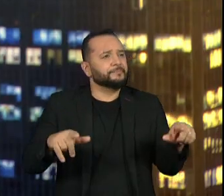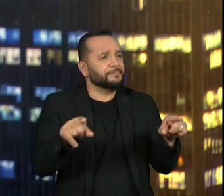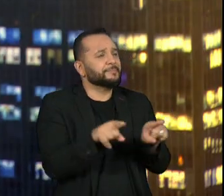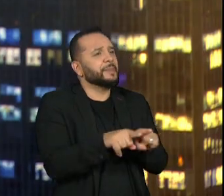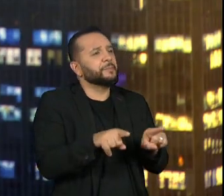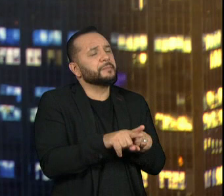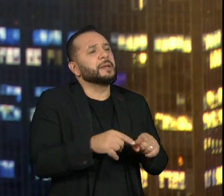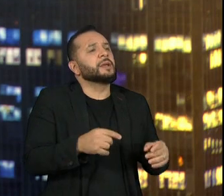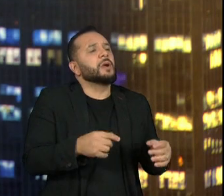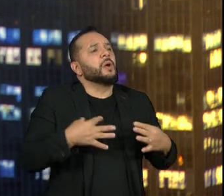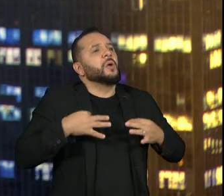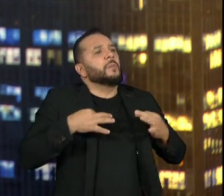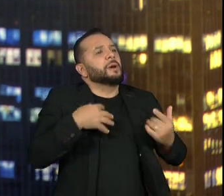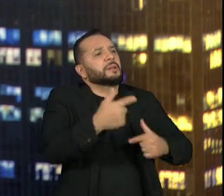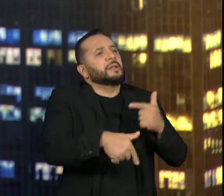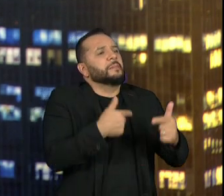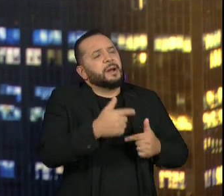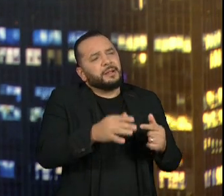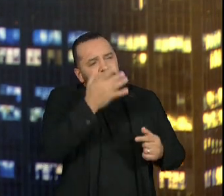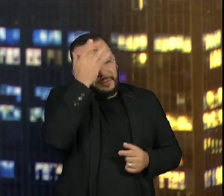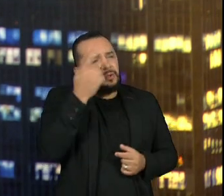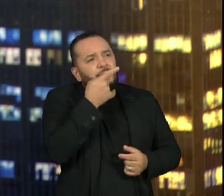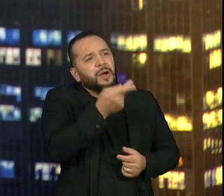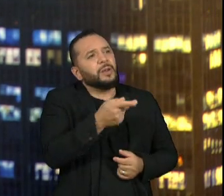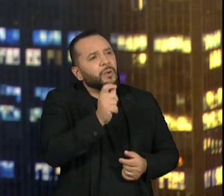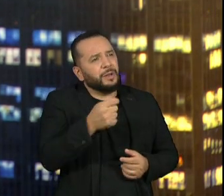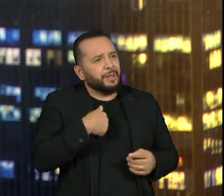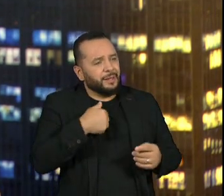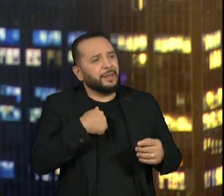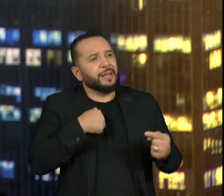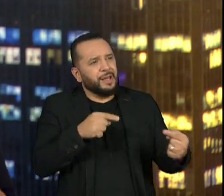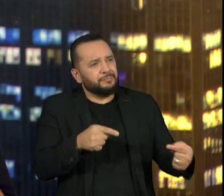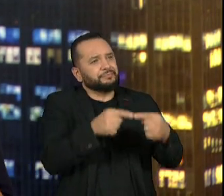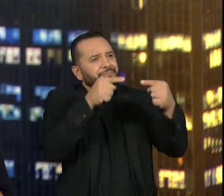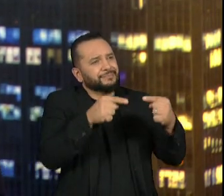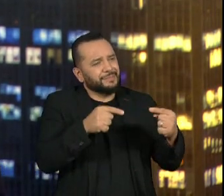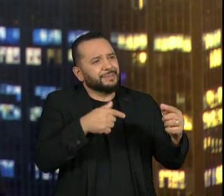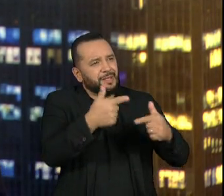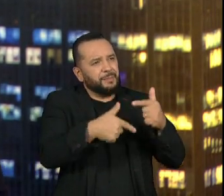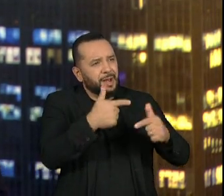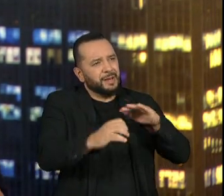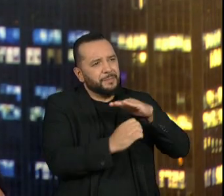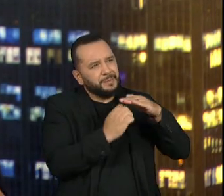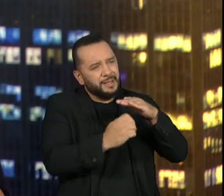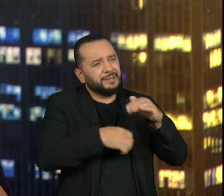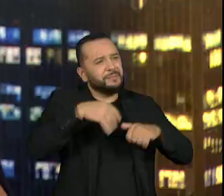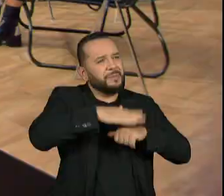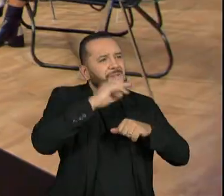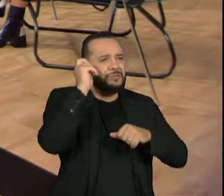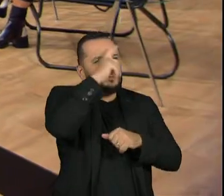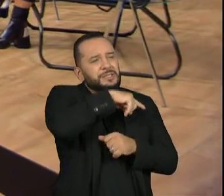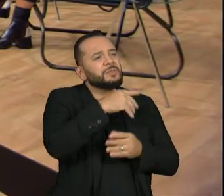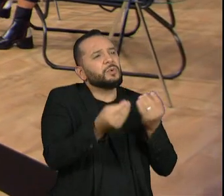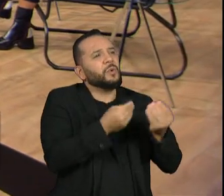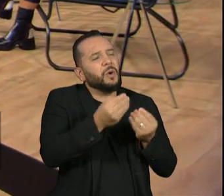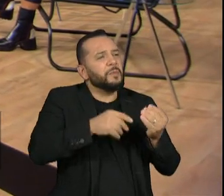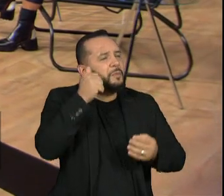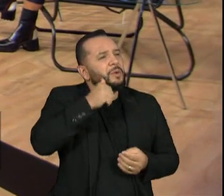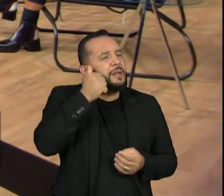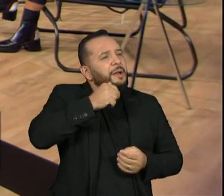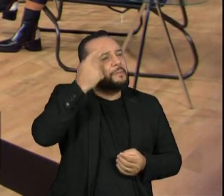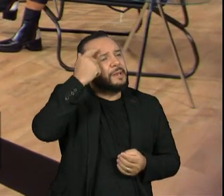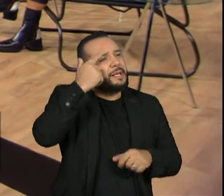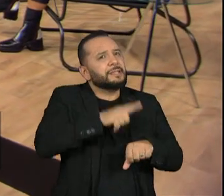roupa para ir para o trabalho, né? As pessoas comentaram ali, essa questão da adequação que você estava colocando, Lili, é mais difícil? O que passa na cabeça da mulher